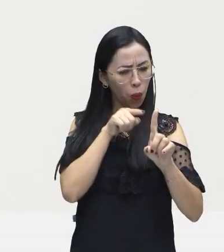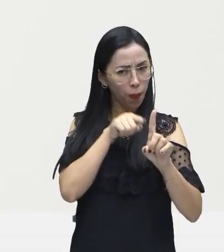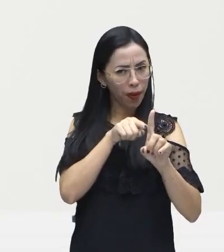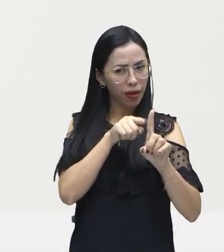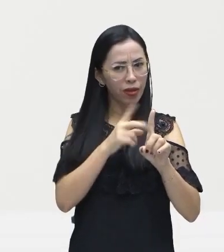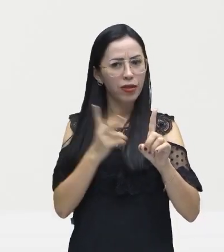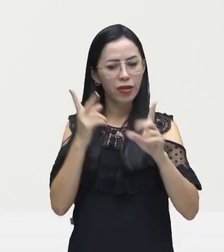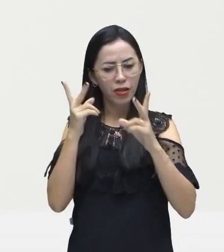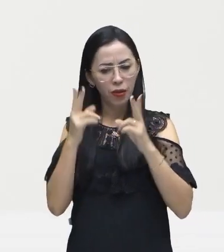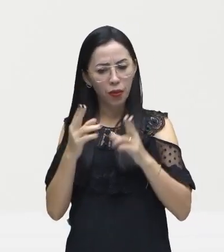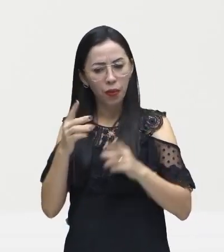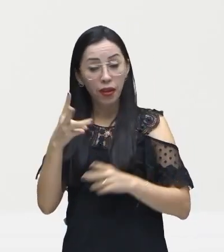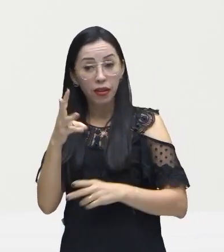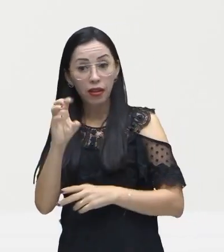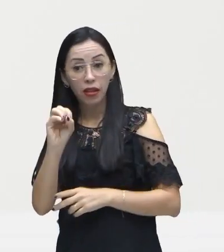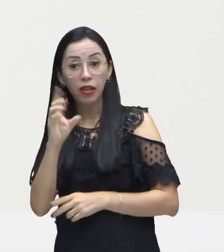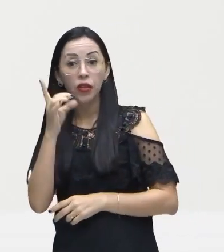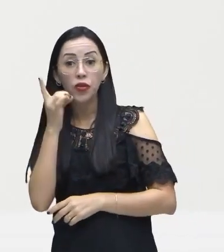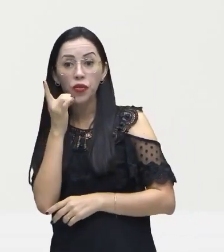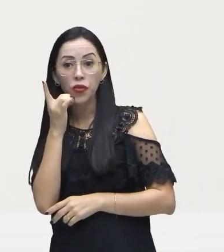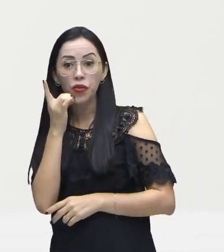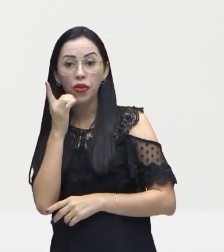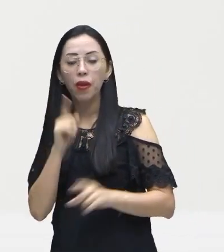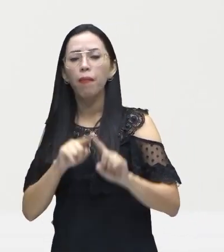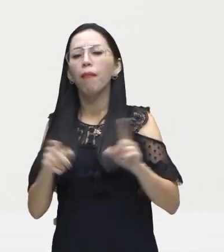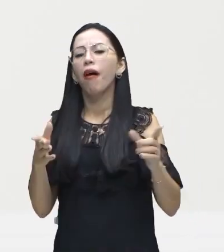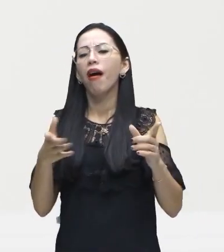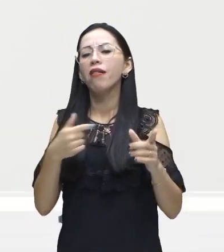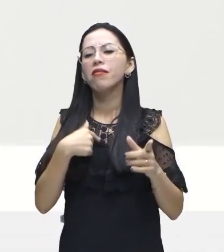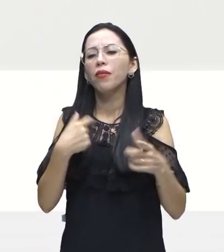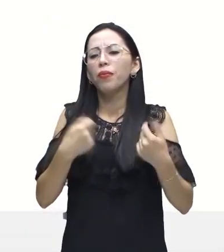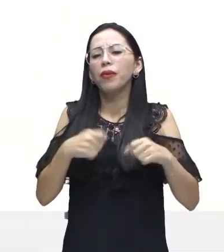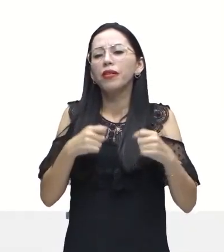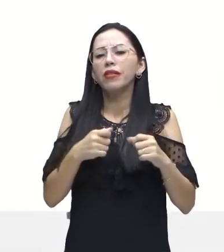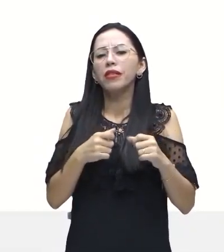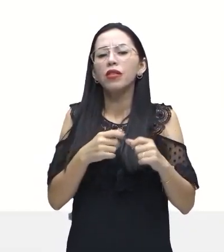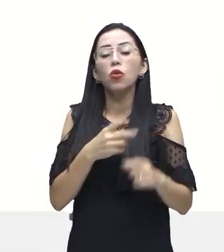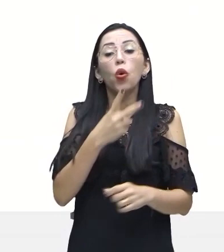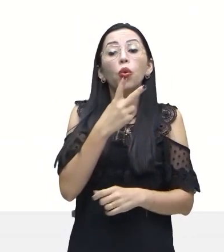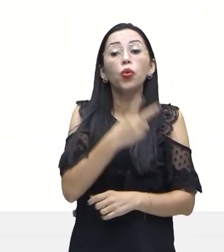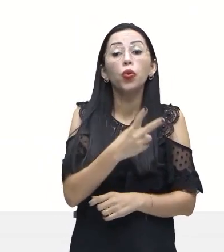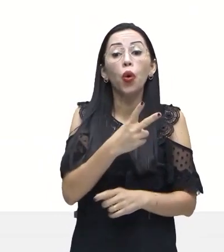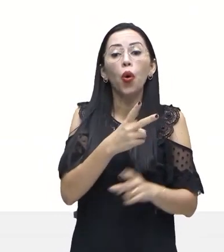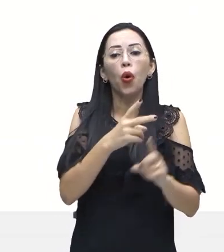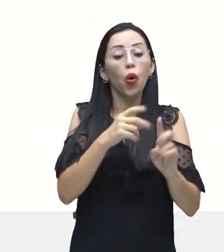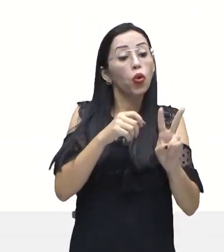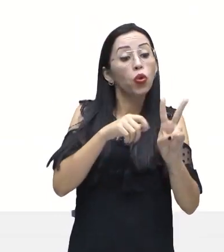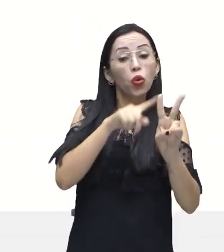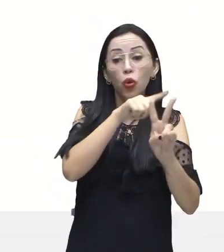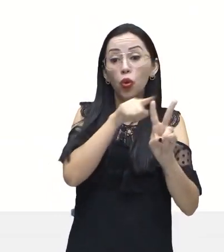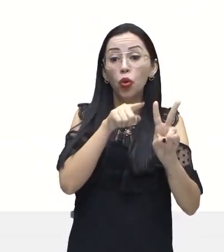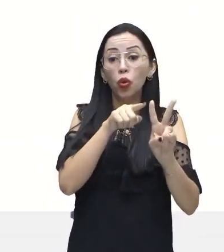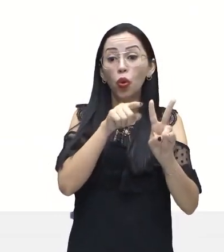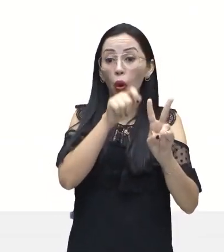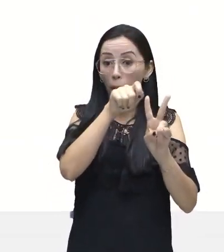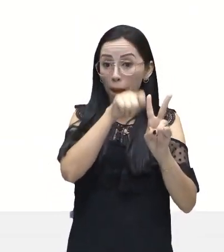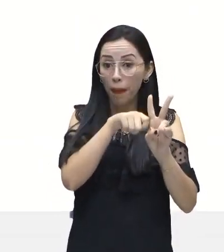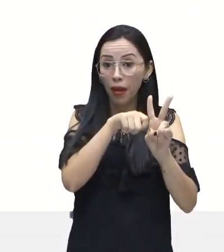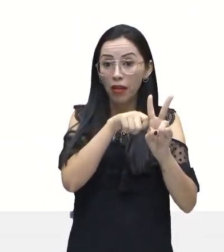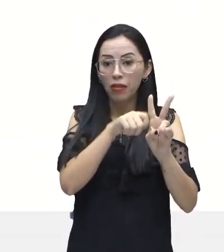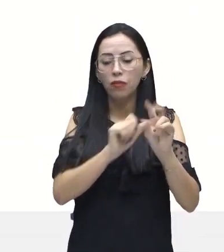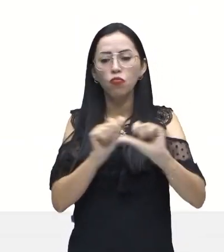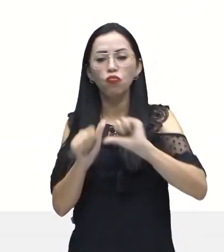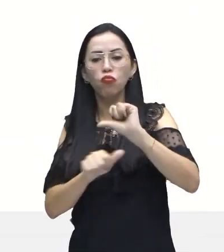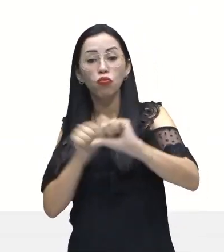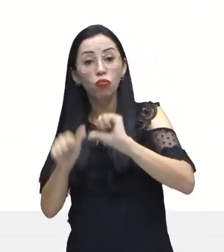problema. Então, eu tenho que transformar 2 meses, tá certo? Vamos lembrar o seguinte, que